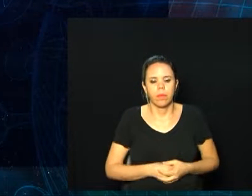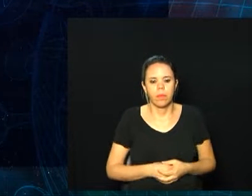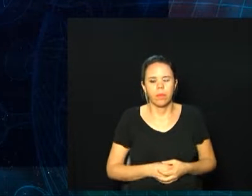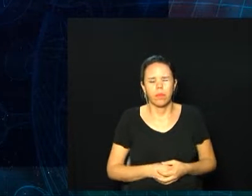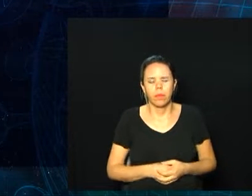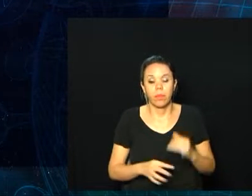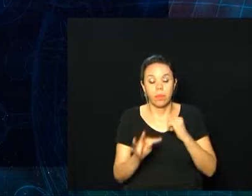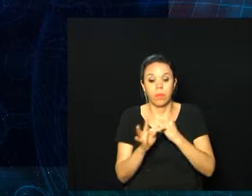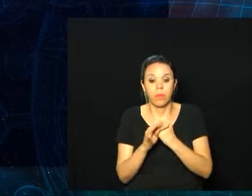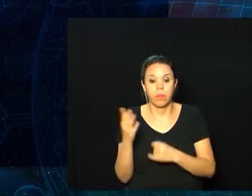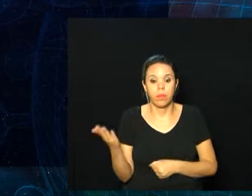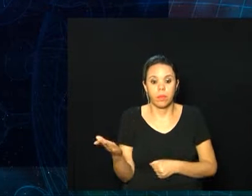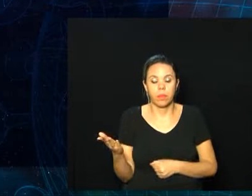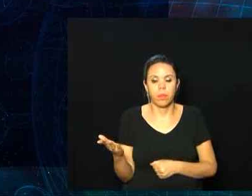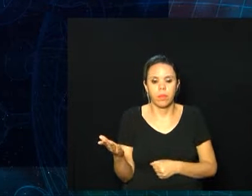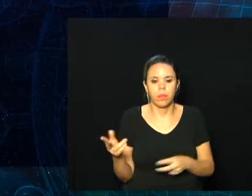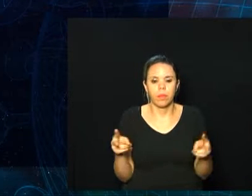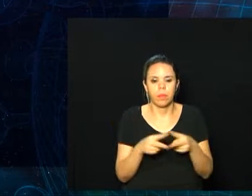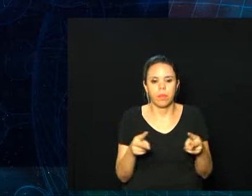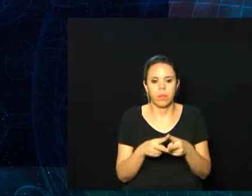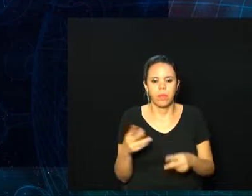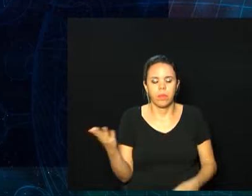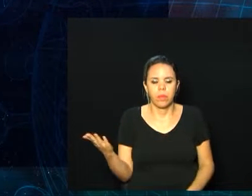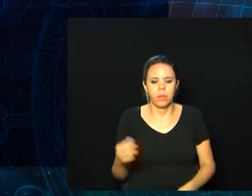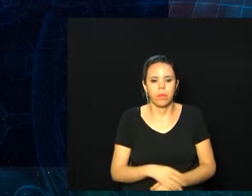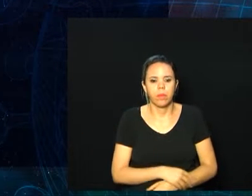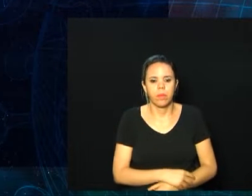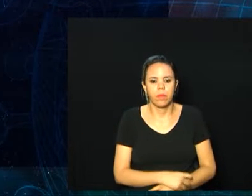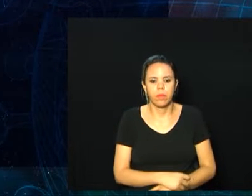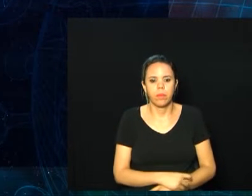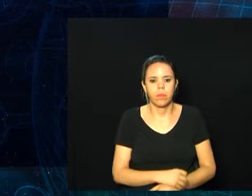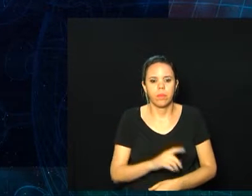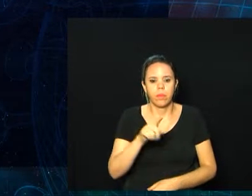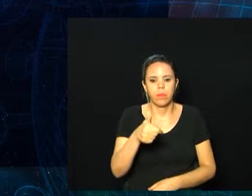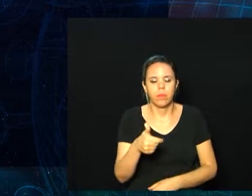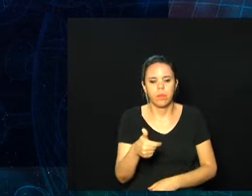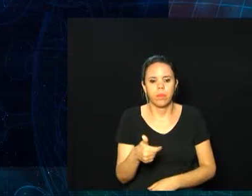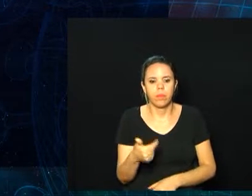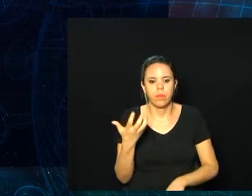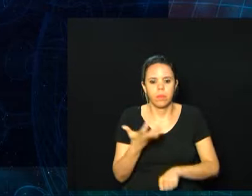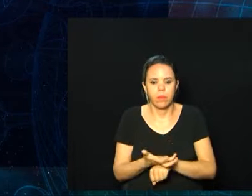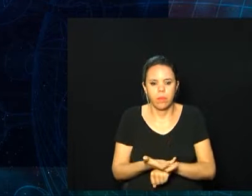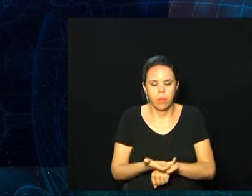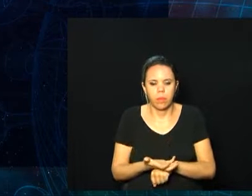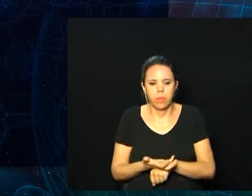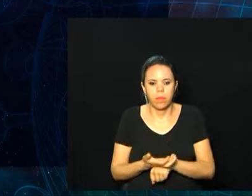413, Itatiba 325, Paulínia 307, depois aparecem Nova Odessa